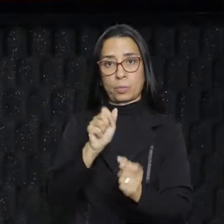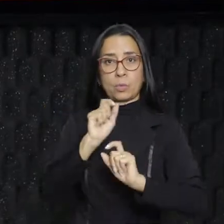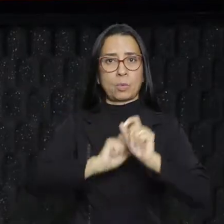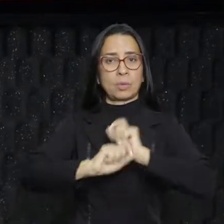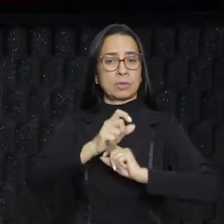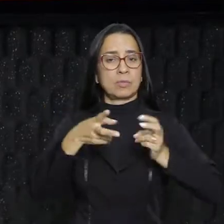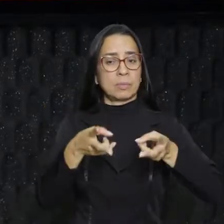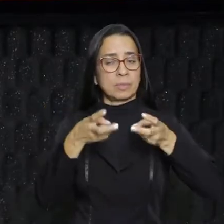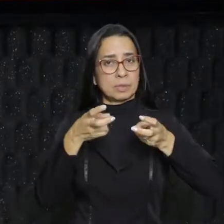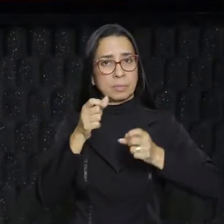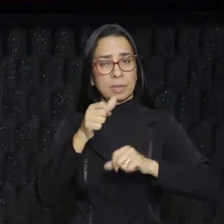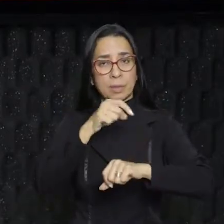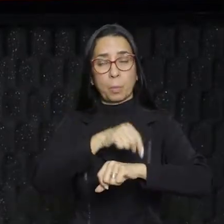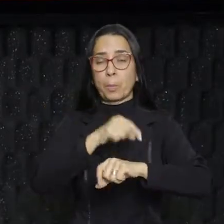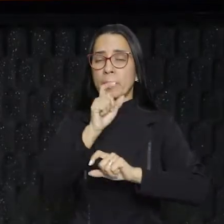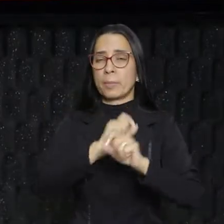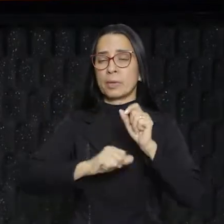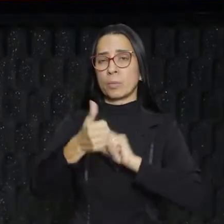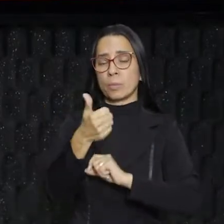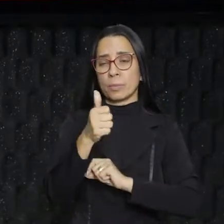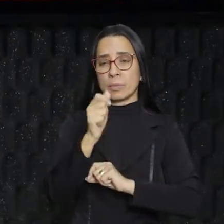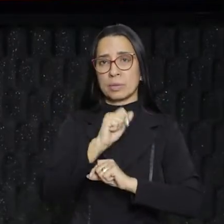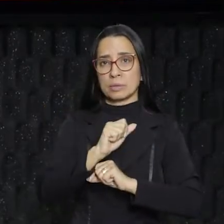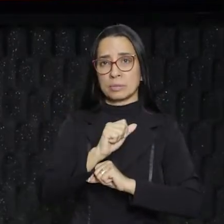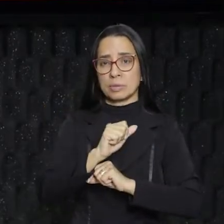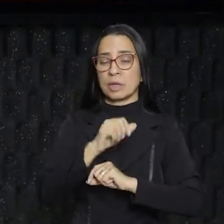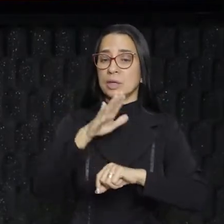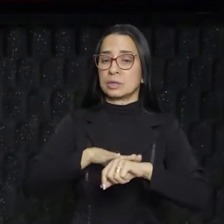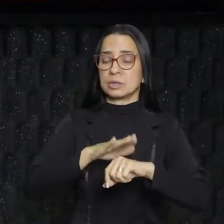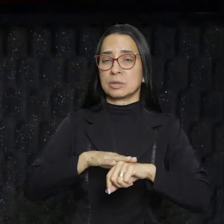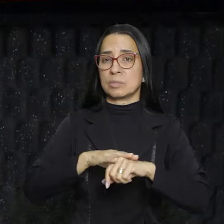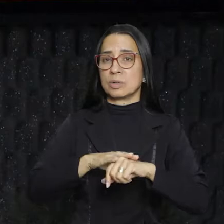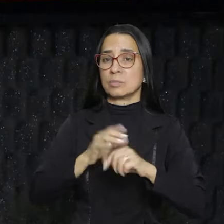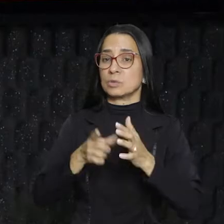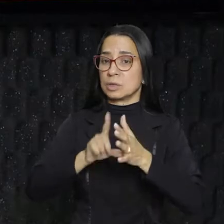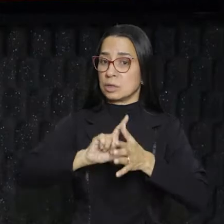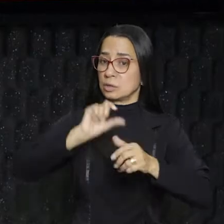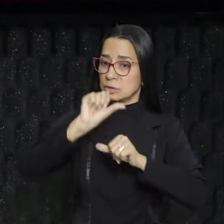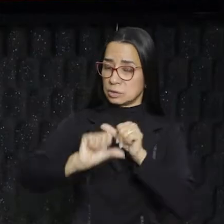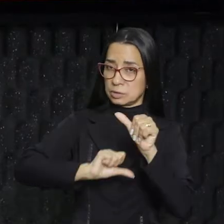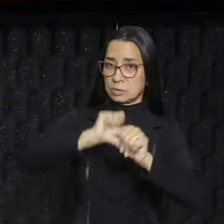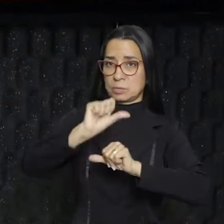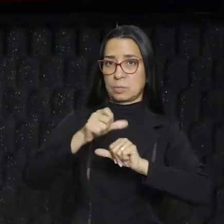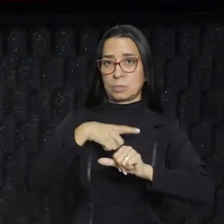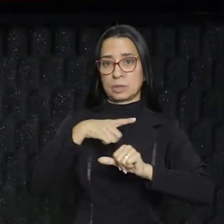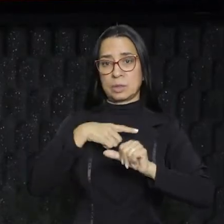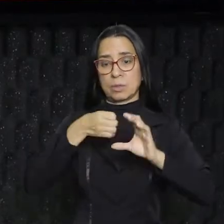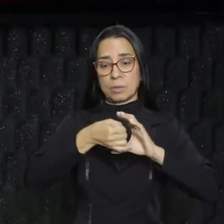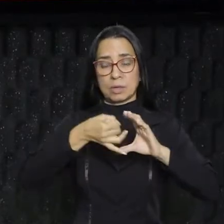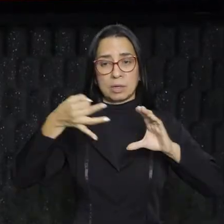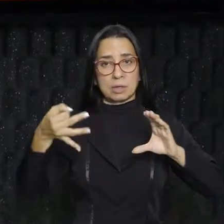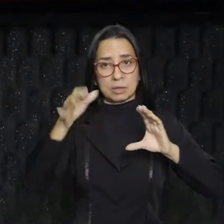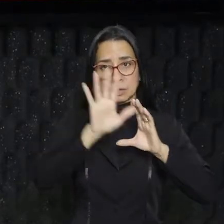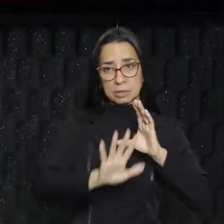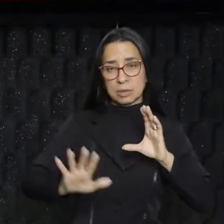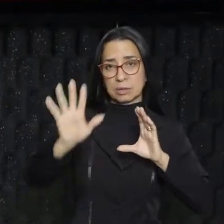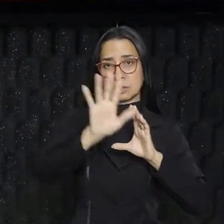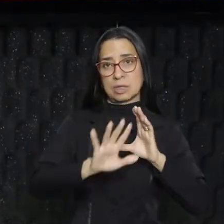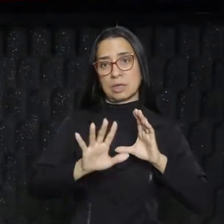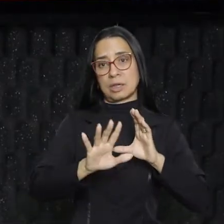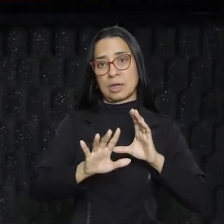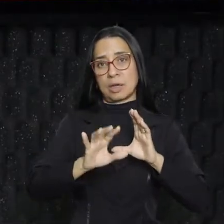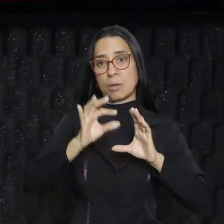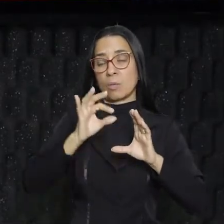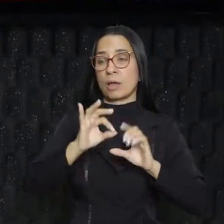gráfico. No primeiro momento, que nós chamamos de pré-transição, antes das revoluções industriais, nós tínhamos como característica geral uma alta taxa